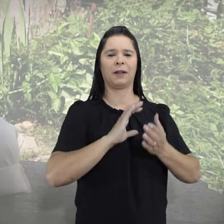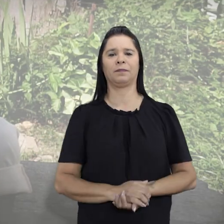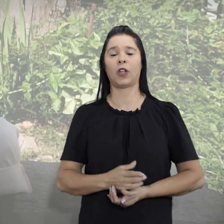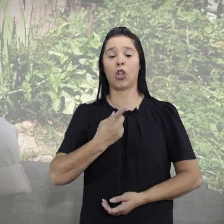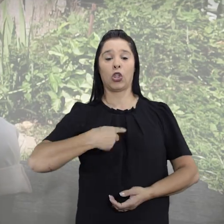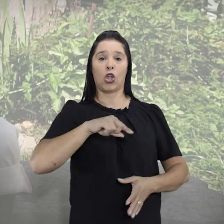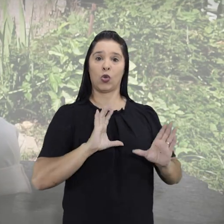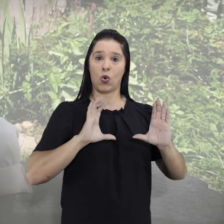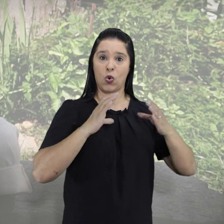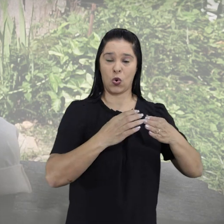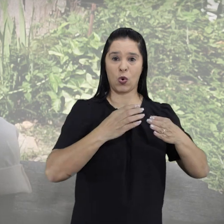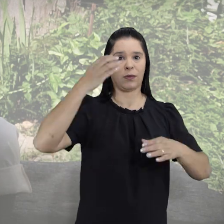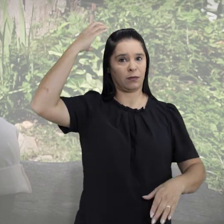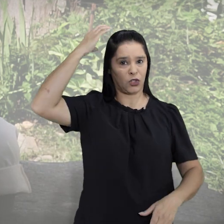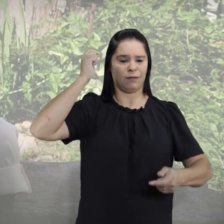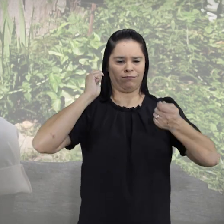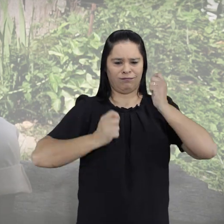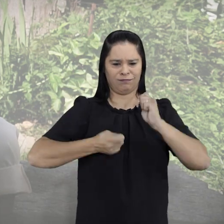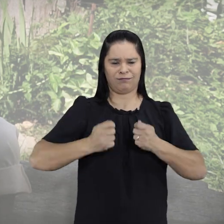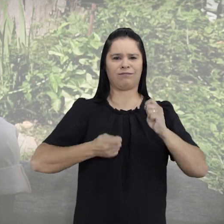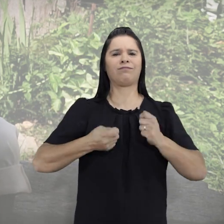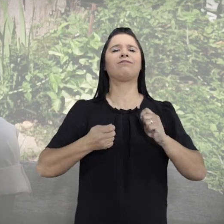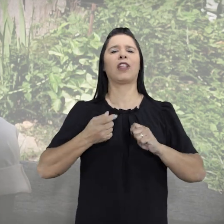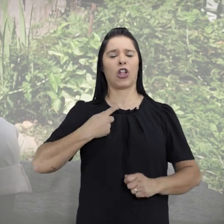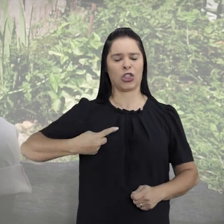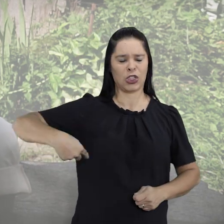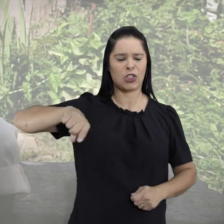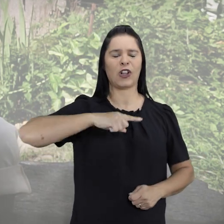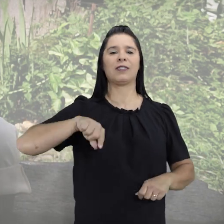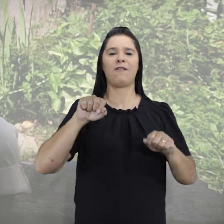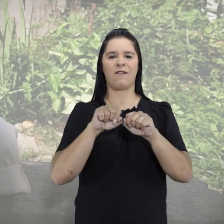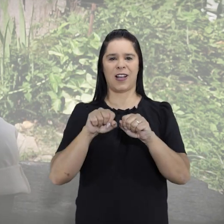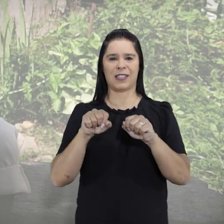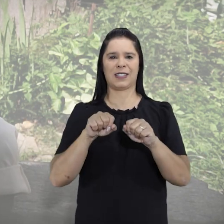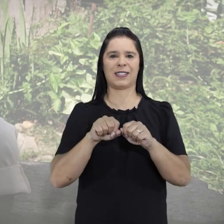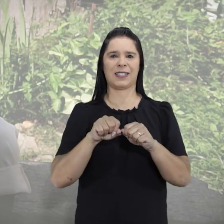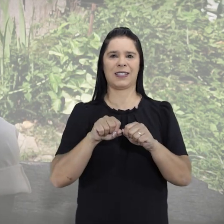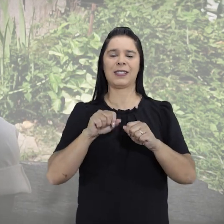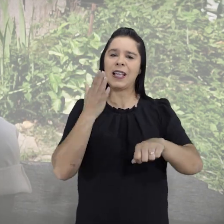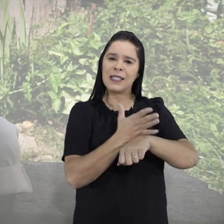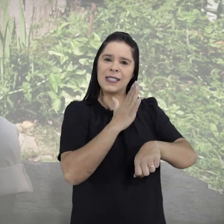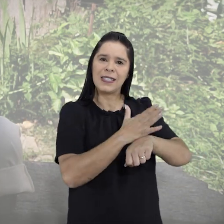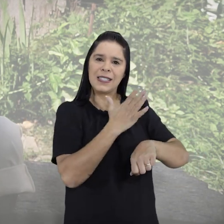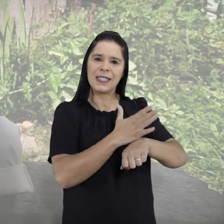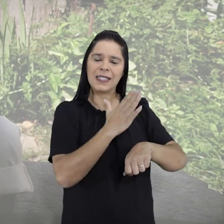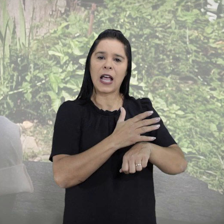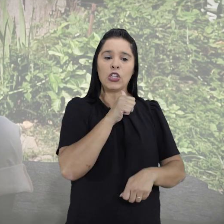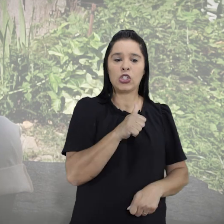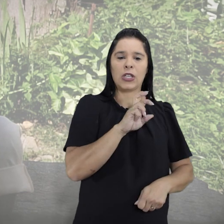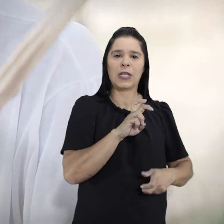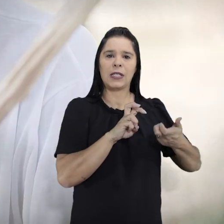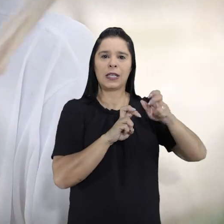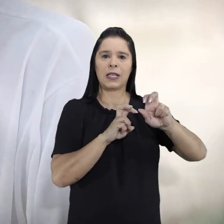o nosso grupo de Congo Moçambique, a gente realiza nossos ensaios de 15 em